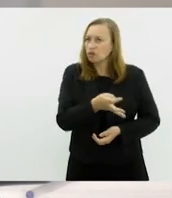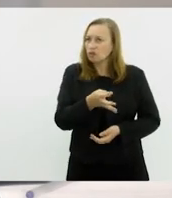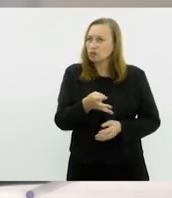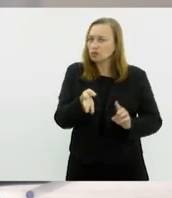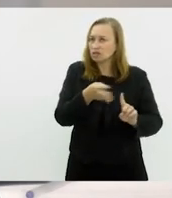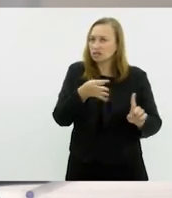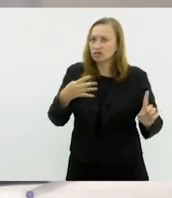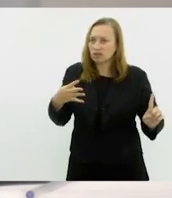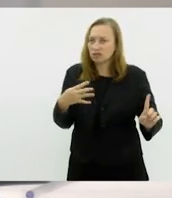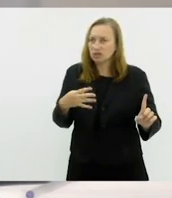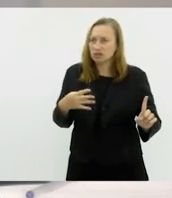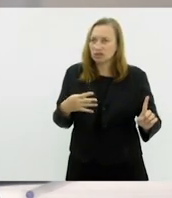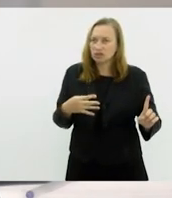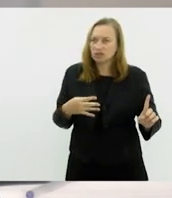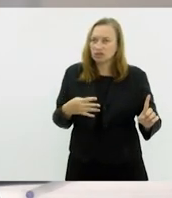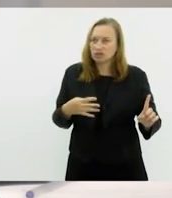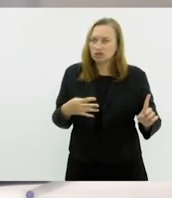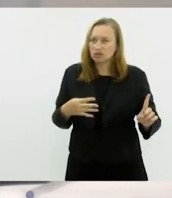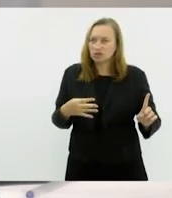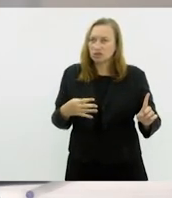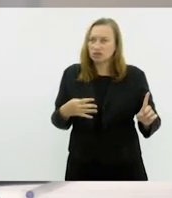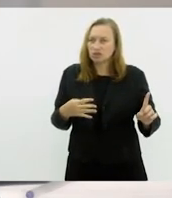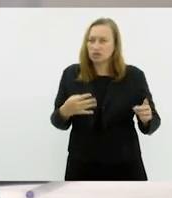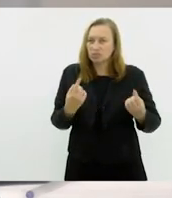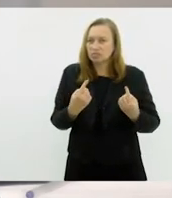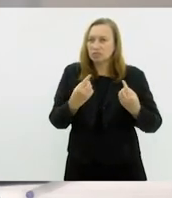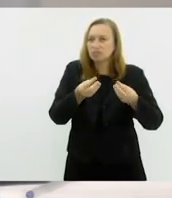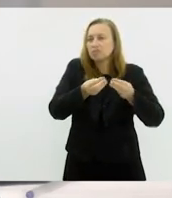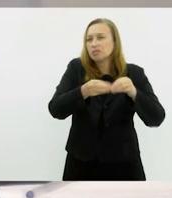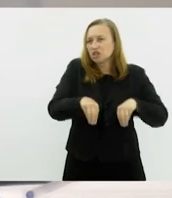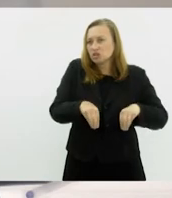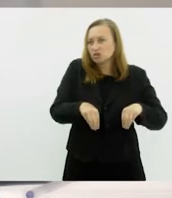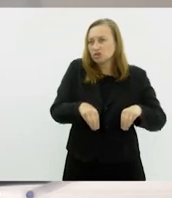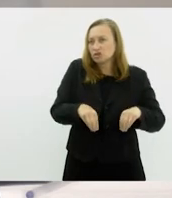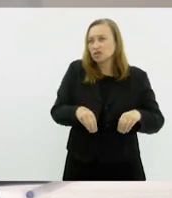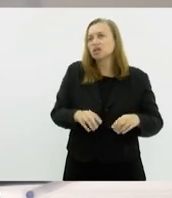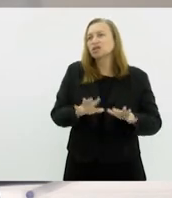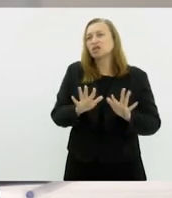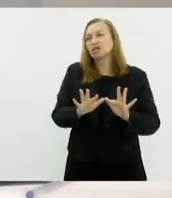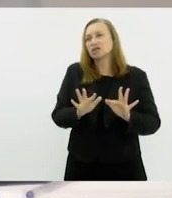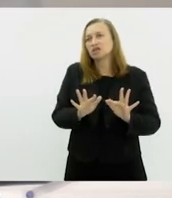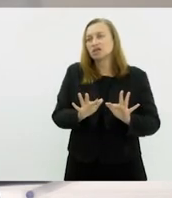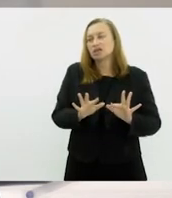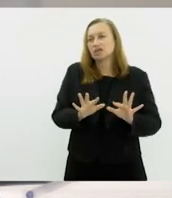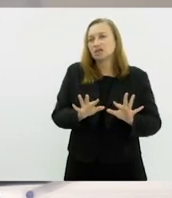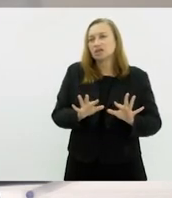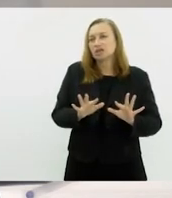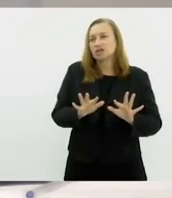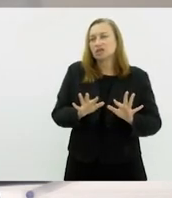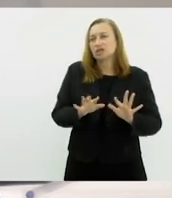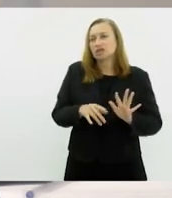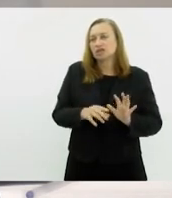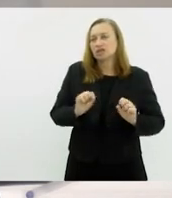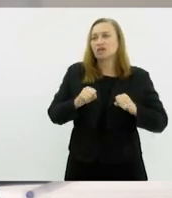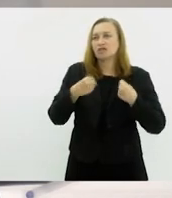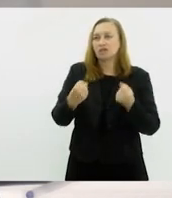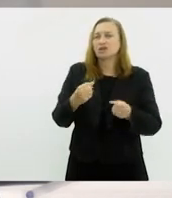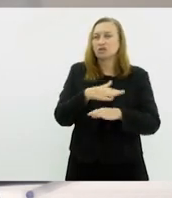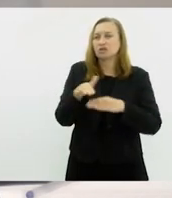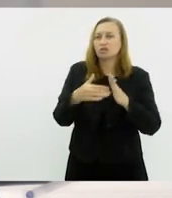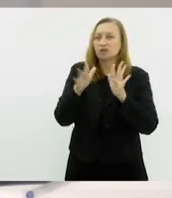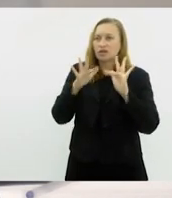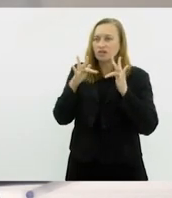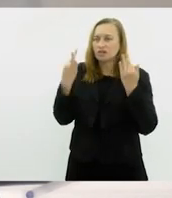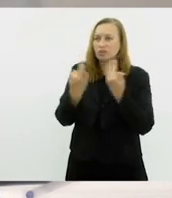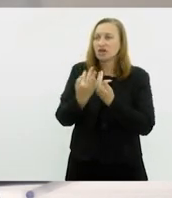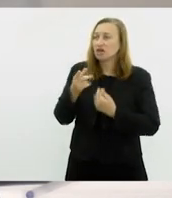serem algo que dilui dissolve ameaça E aí eles fizeram um ato em defesa de todas as famílias e eu ouvindo você